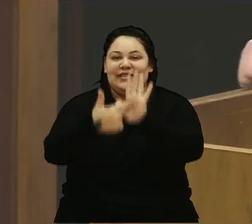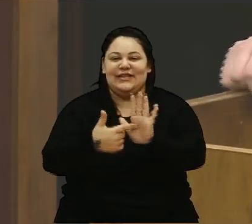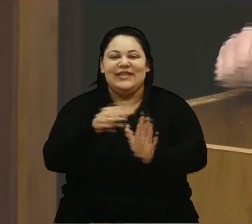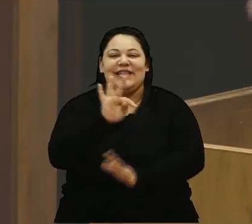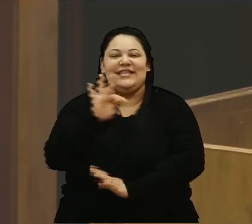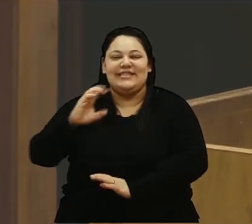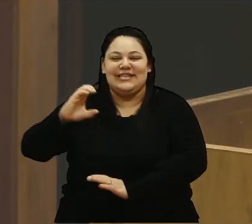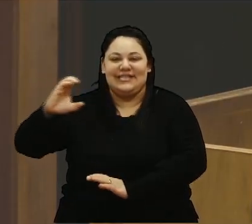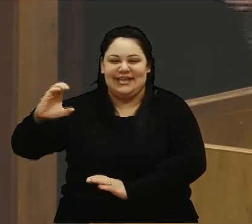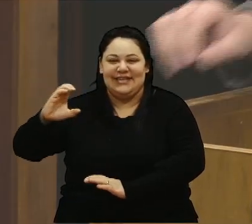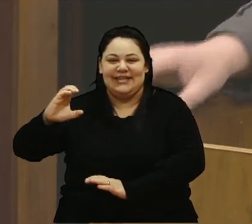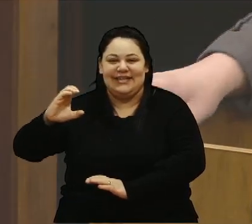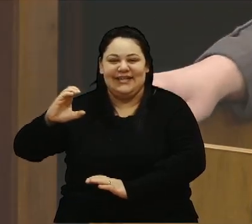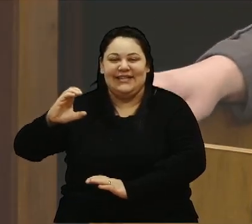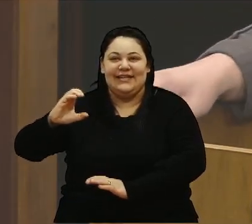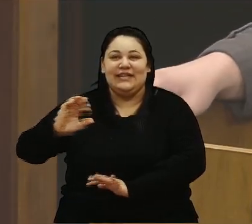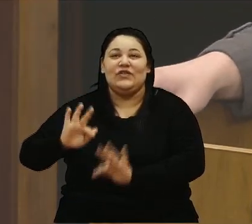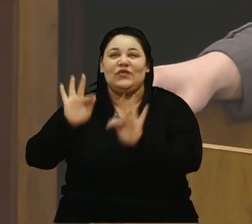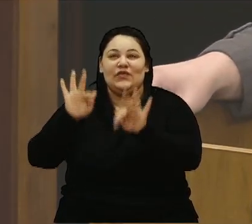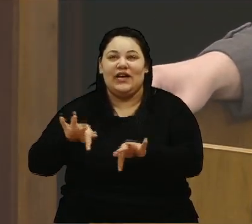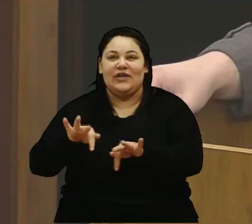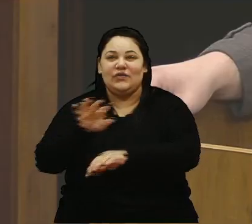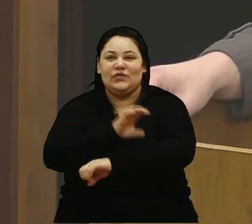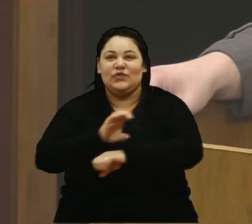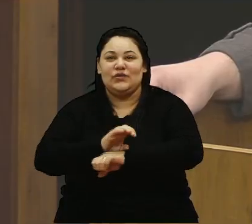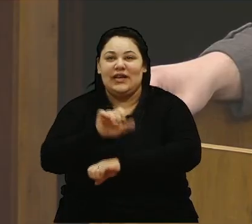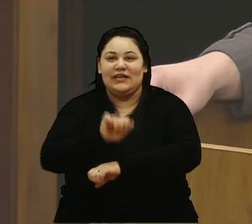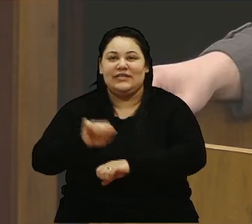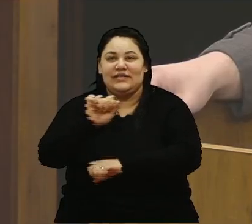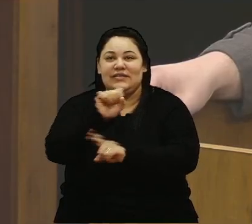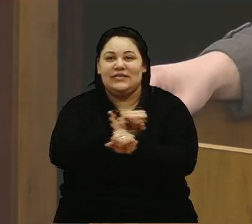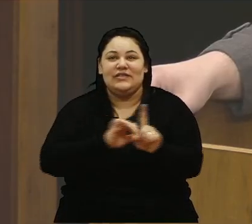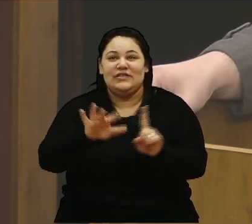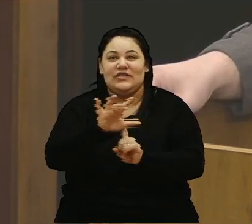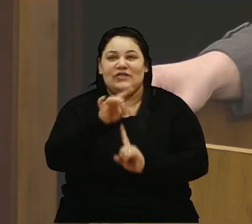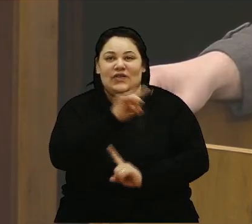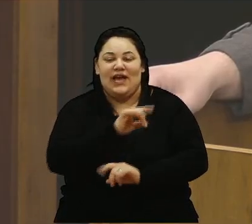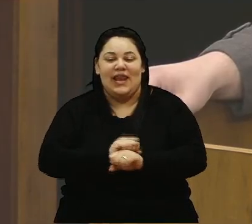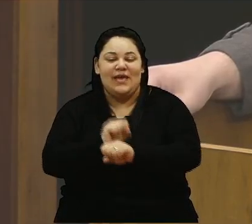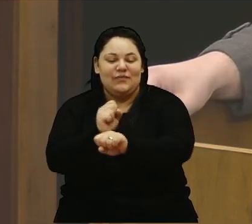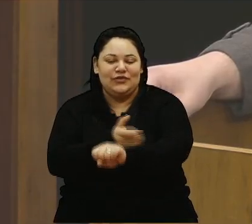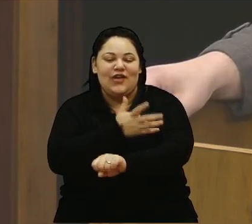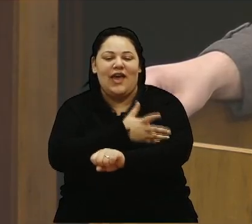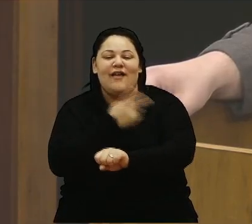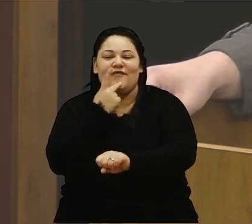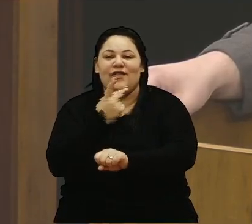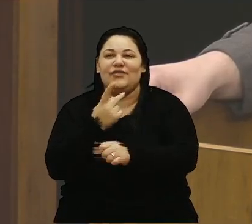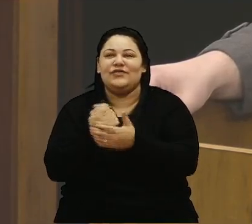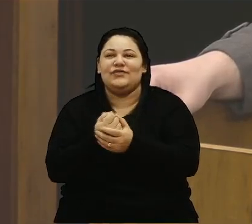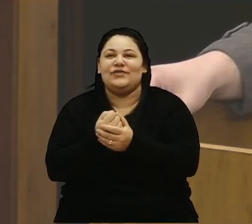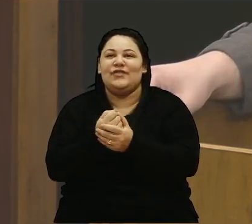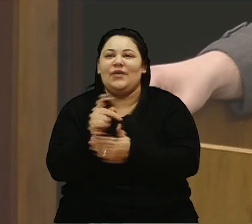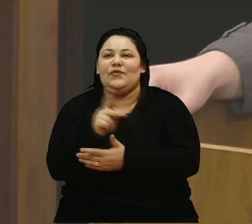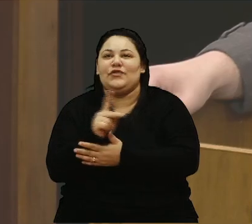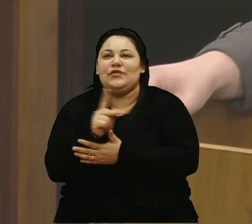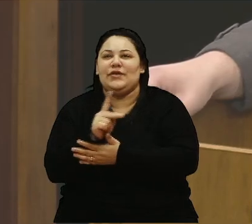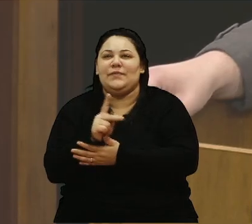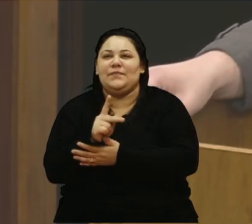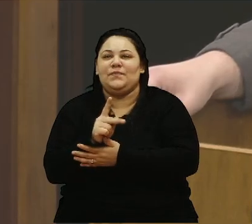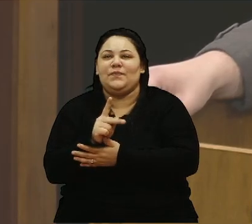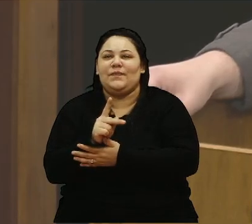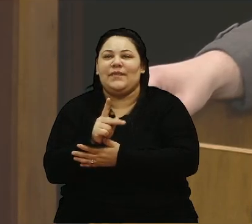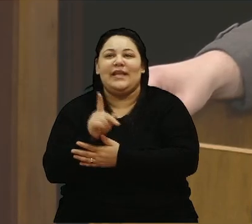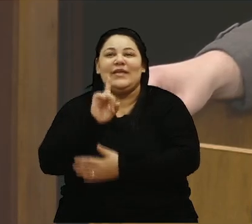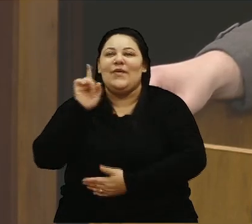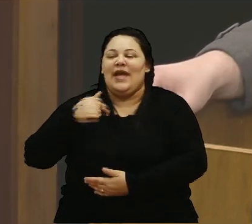curso. E ao final do seu trabalho de conclusão de curso e assistência social, vereadora Sandra Boneto, ela emocionada de maneira copiosa, dizendo à professora, professora, não fui